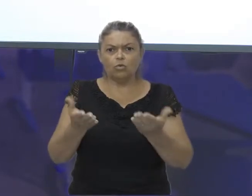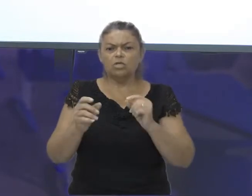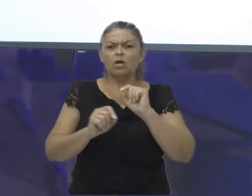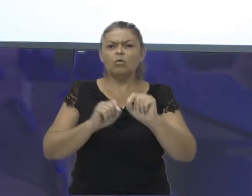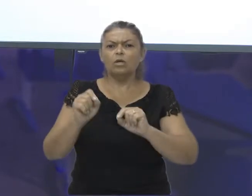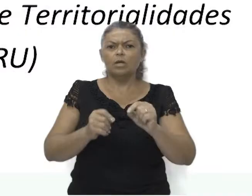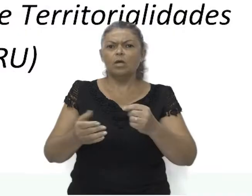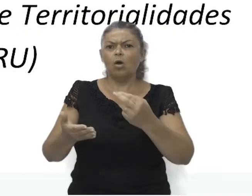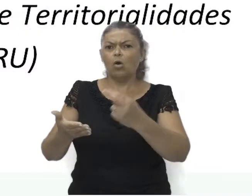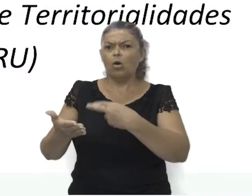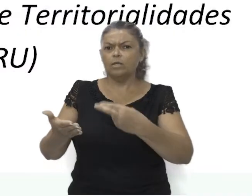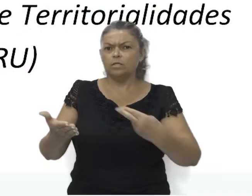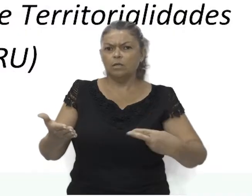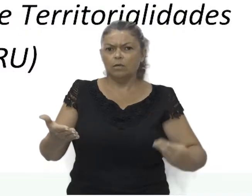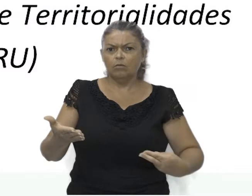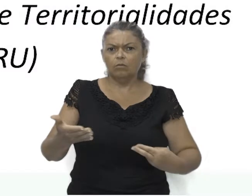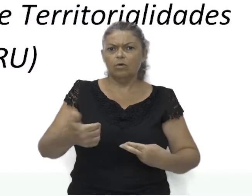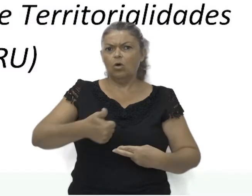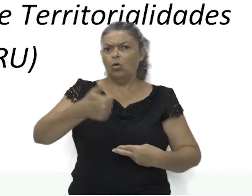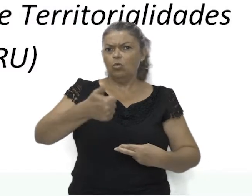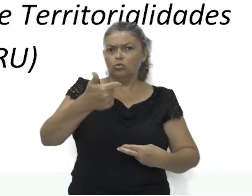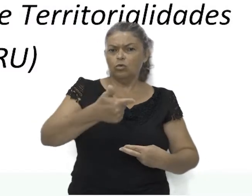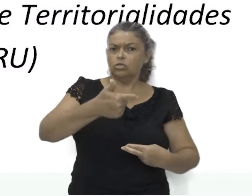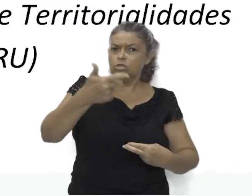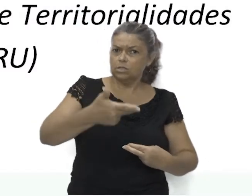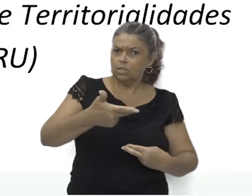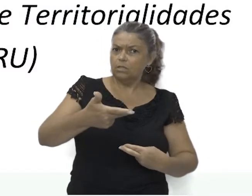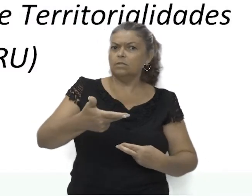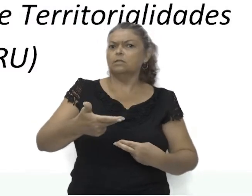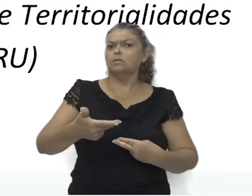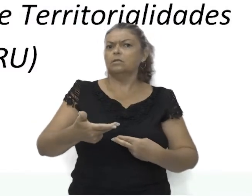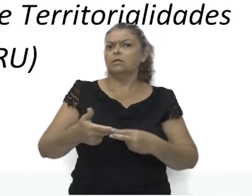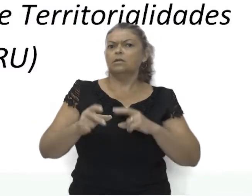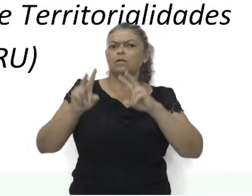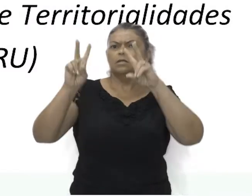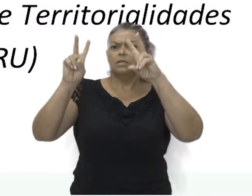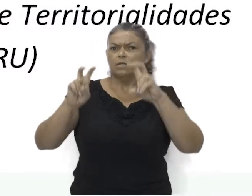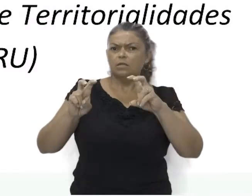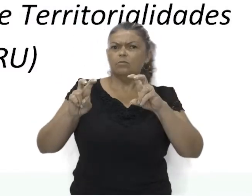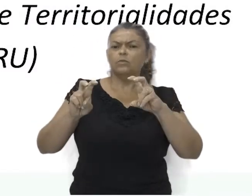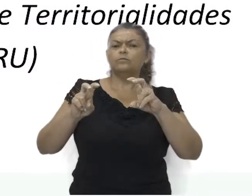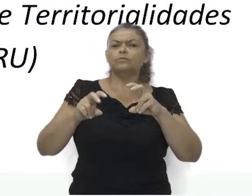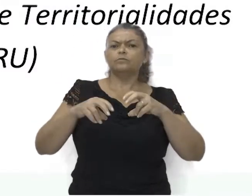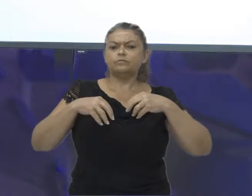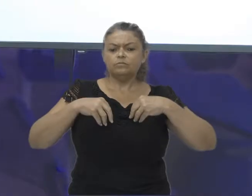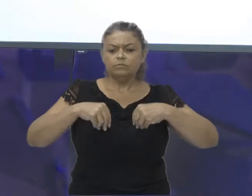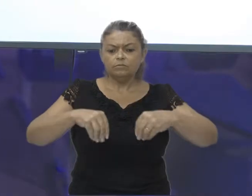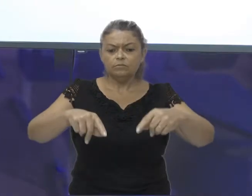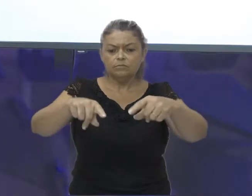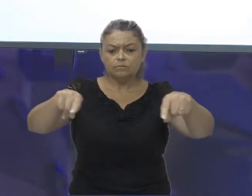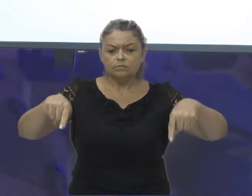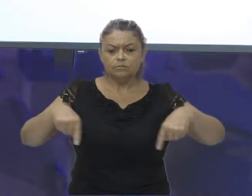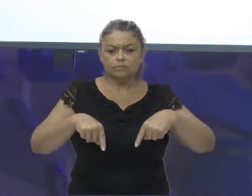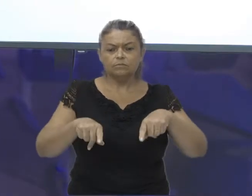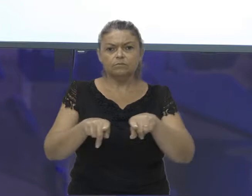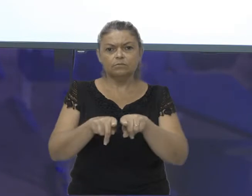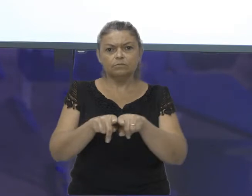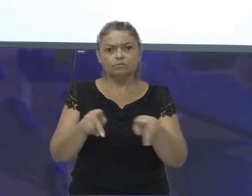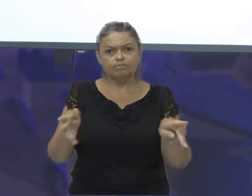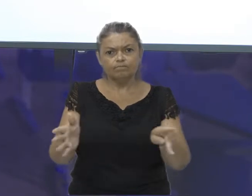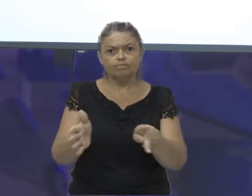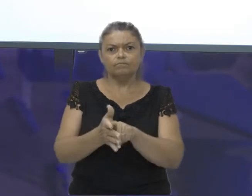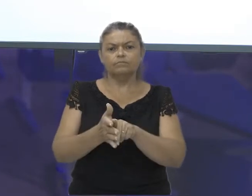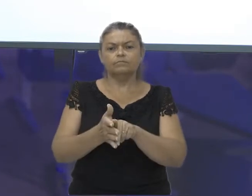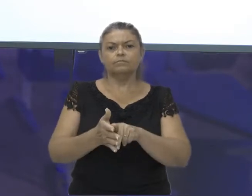da aula 1, 2, 3, que trata sobre território e territorialidade.